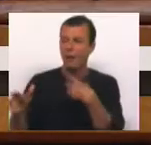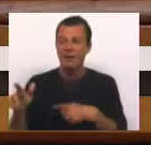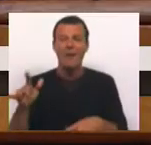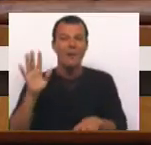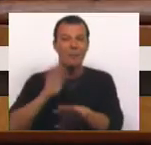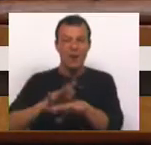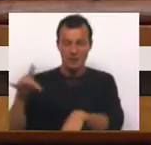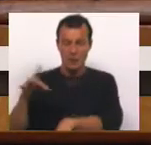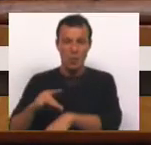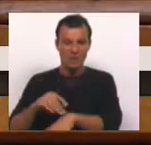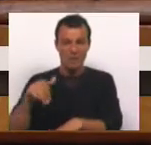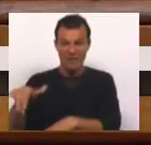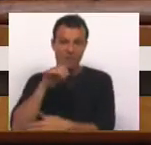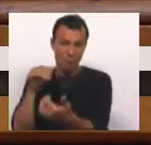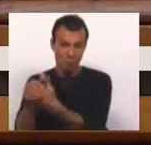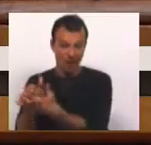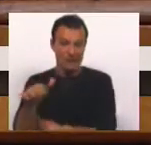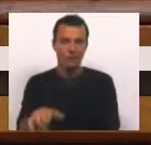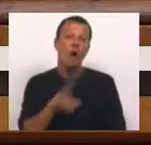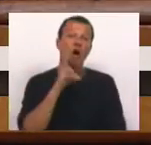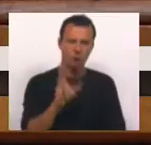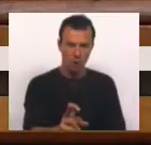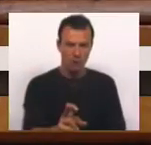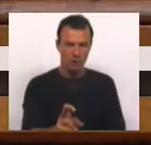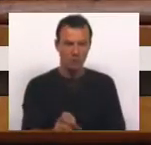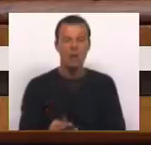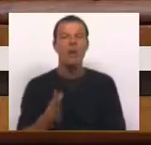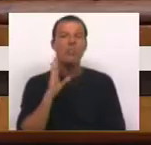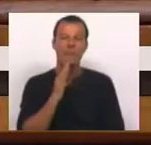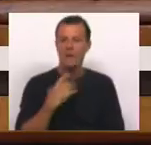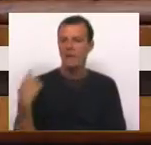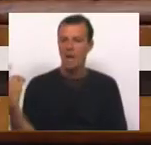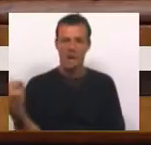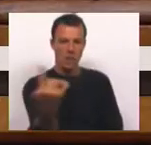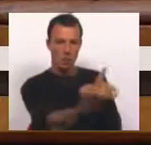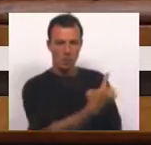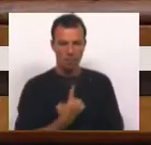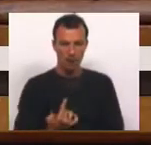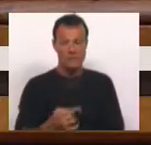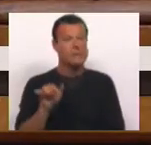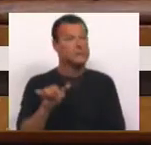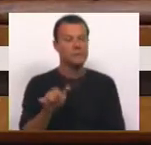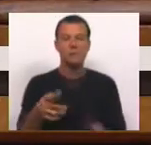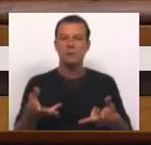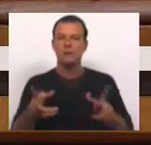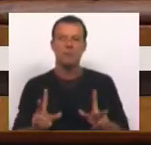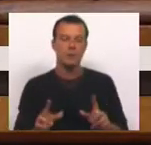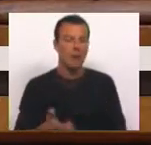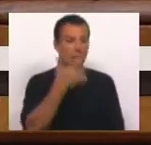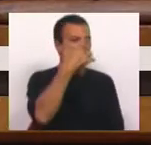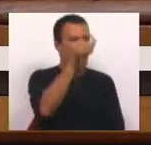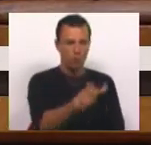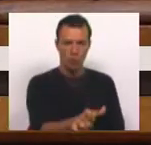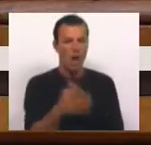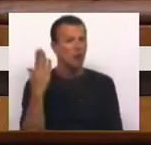de doença fatal? A resposta dependerá de cada pessoa em concreto. E é essa liberdade de uma pessoa e